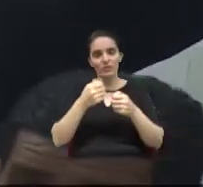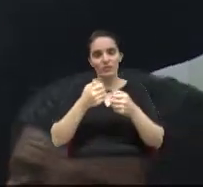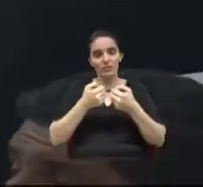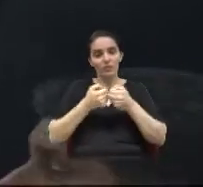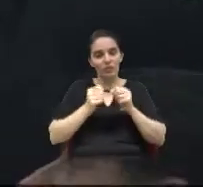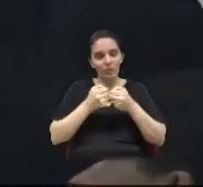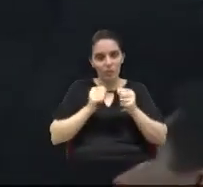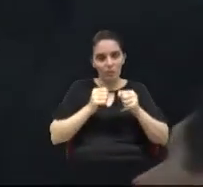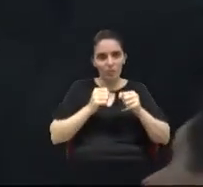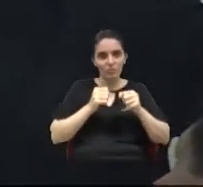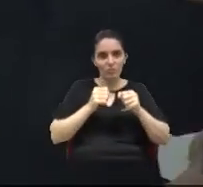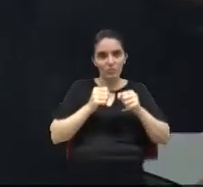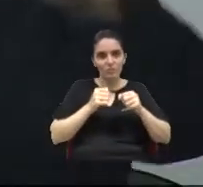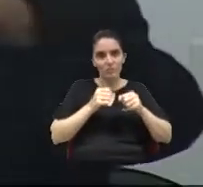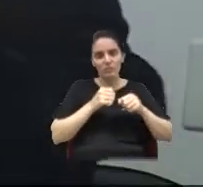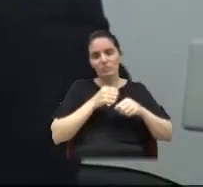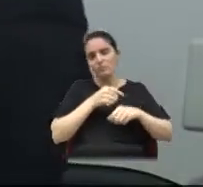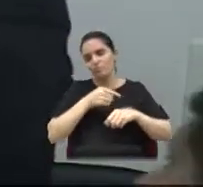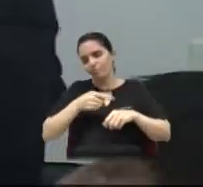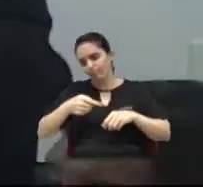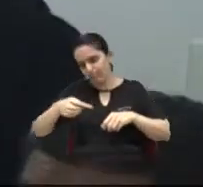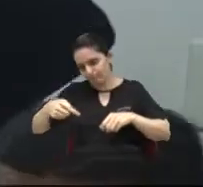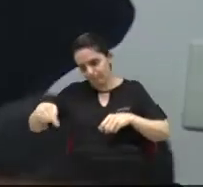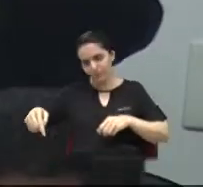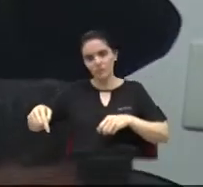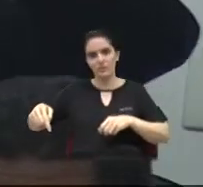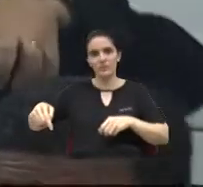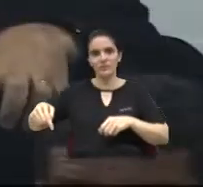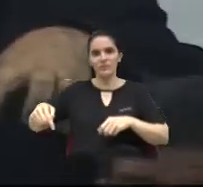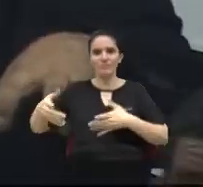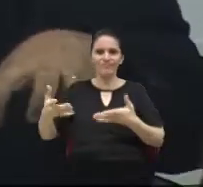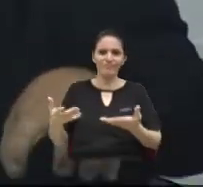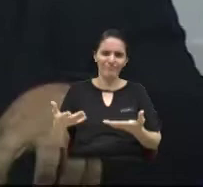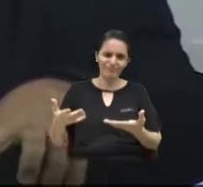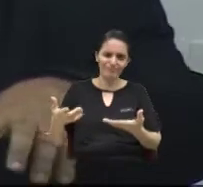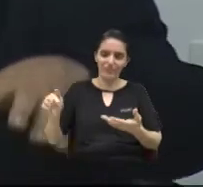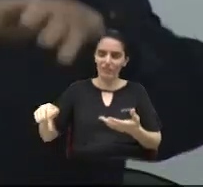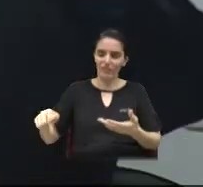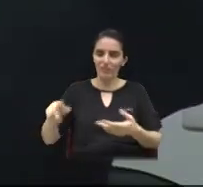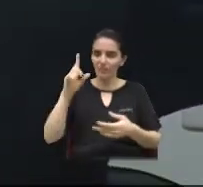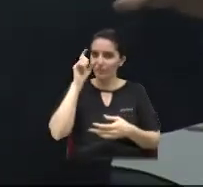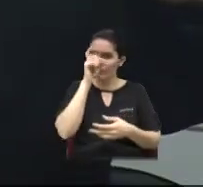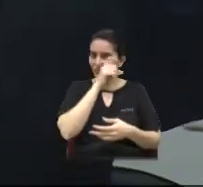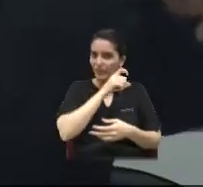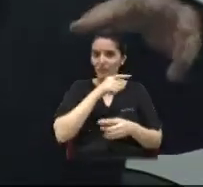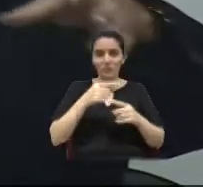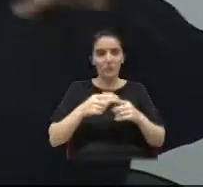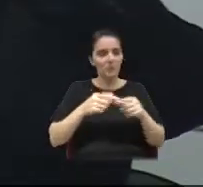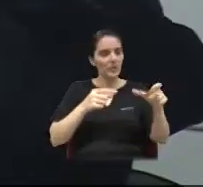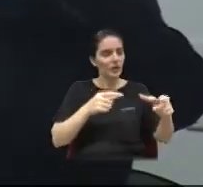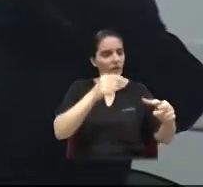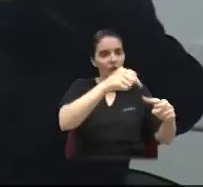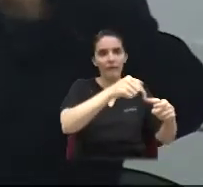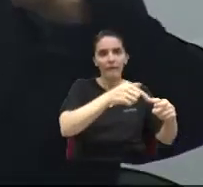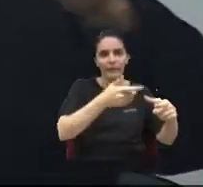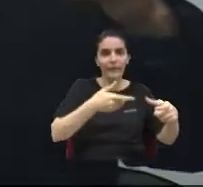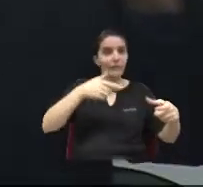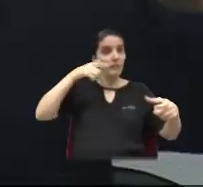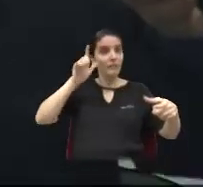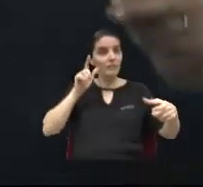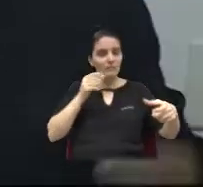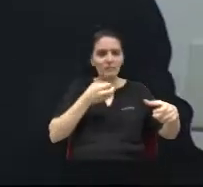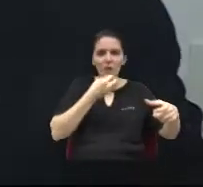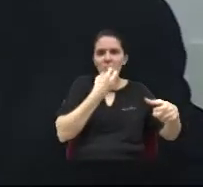pessoa trabalha no centro, então dificultou. Agora, estando centralizado ali no centro onde estava, onde o local